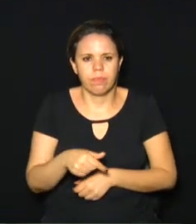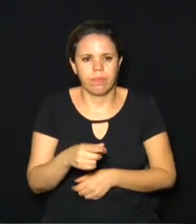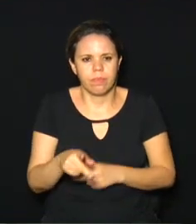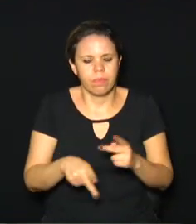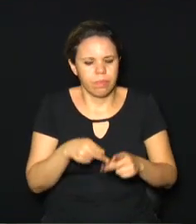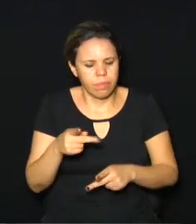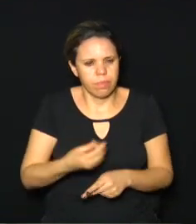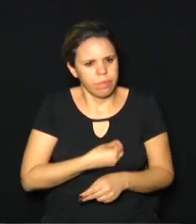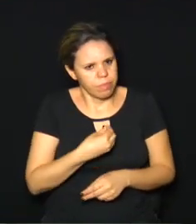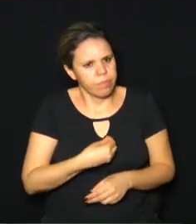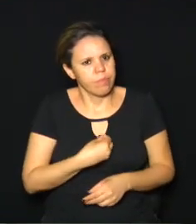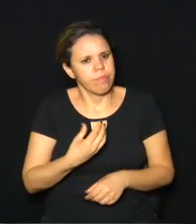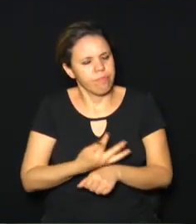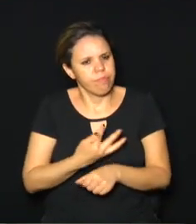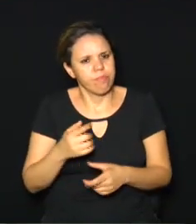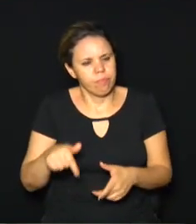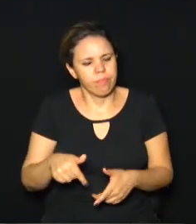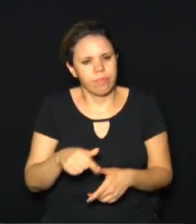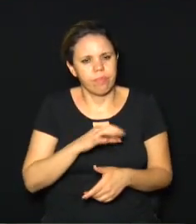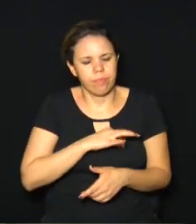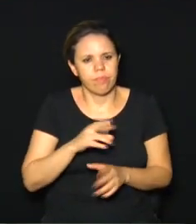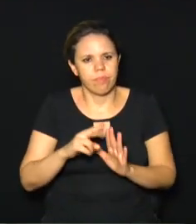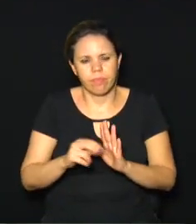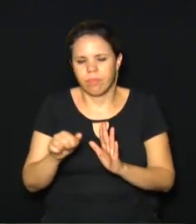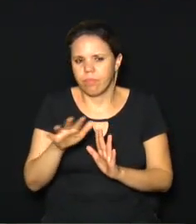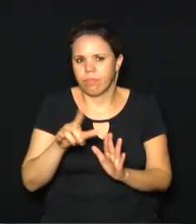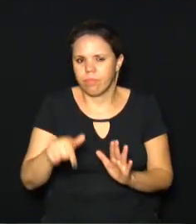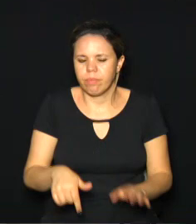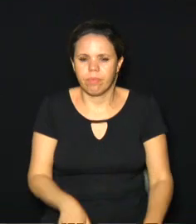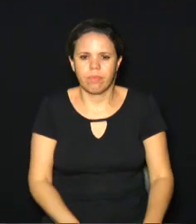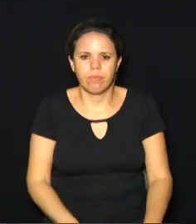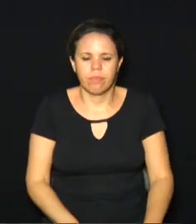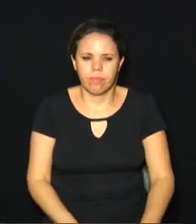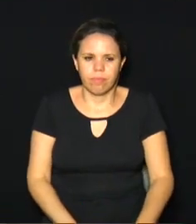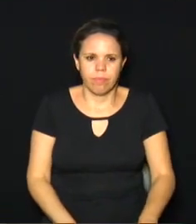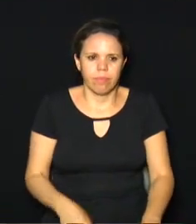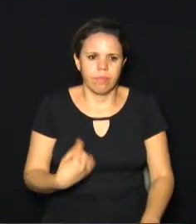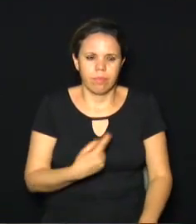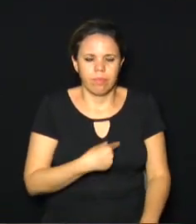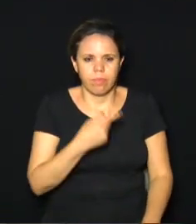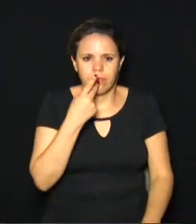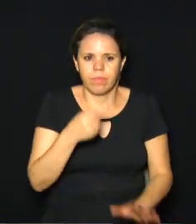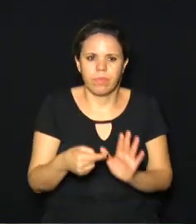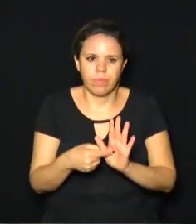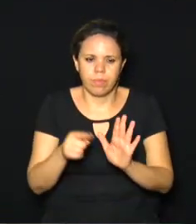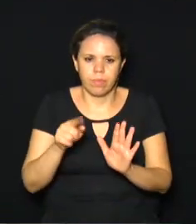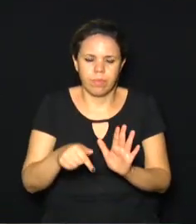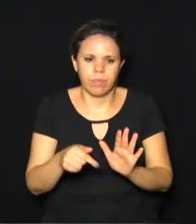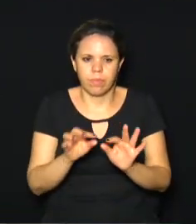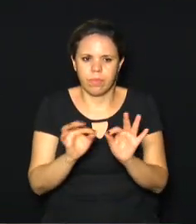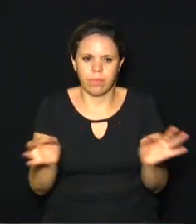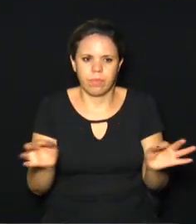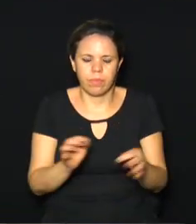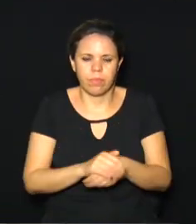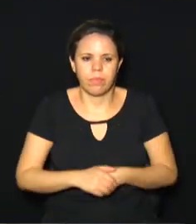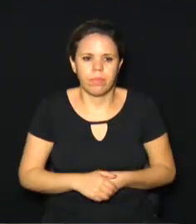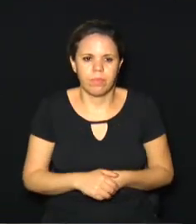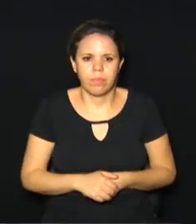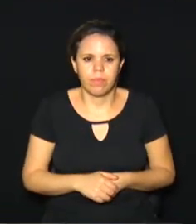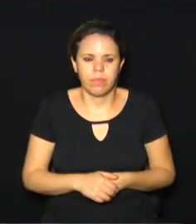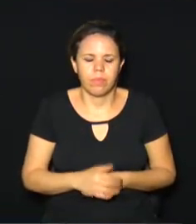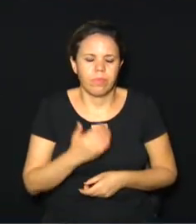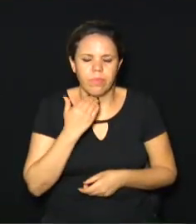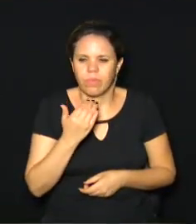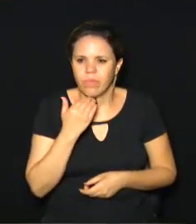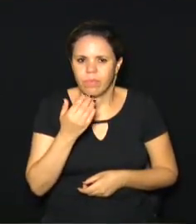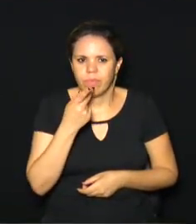trabalhador. Então a regra geral é essa, né? Então nós estamos falando assim, expondo de uma maneira bem simples. Não adianta ficar